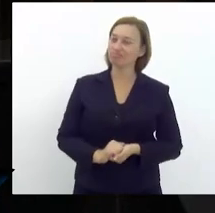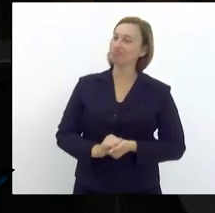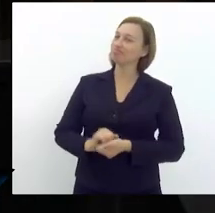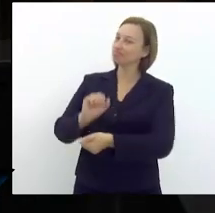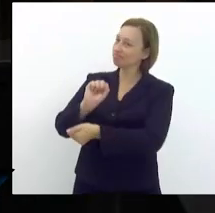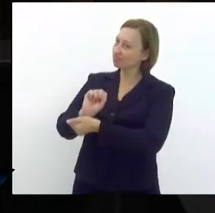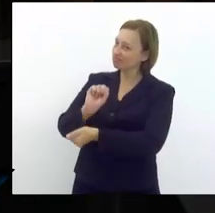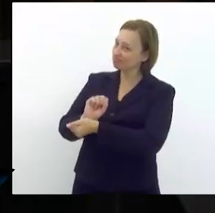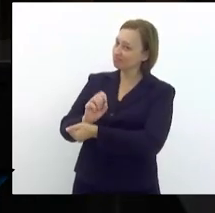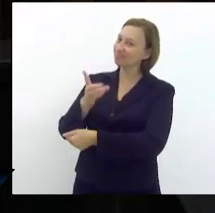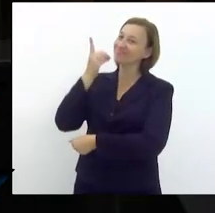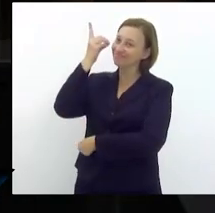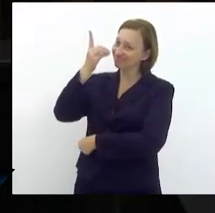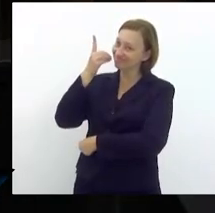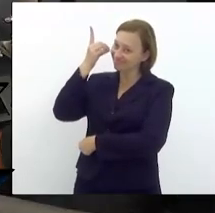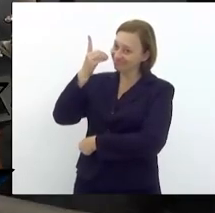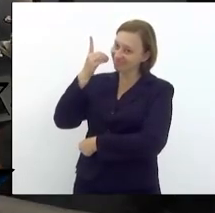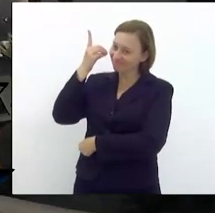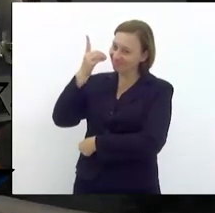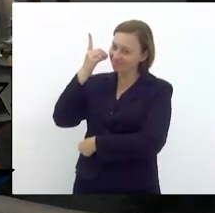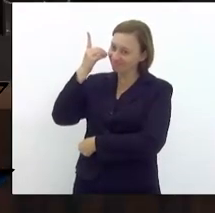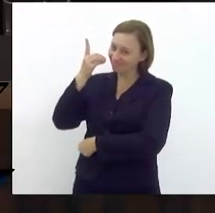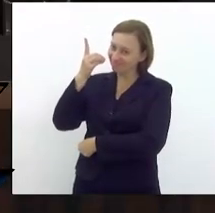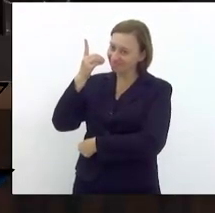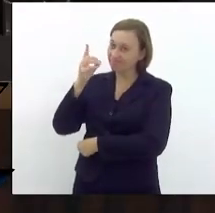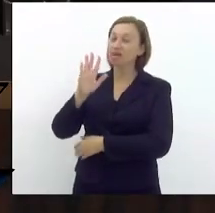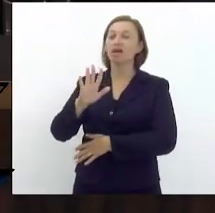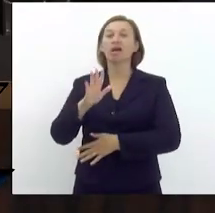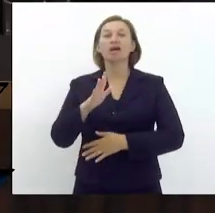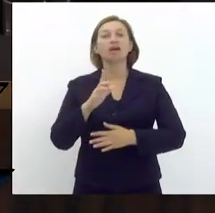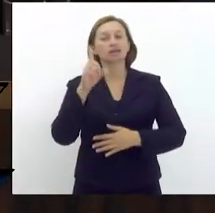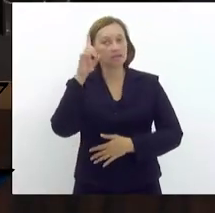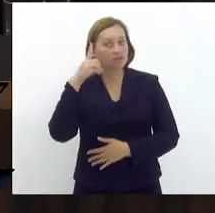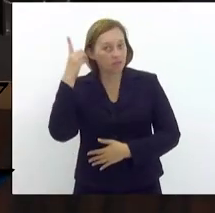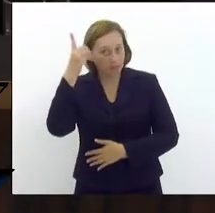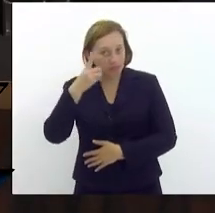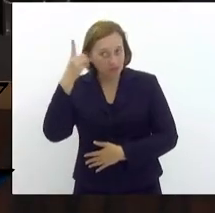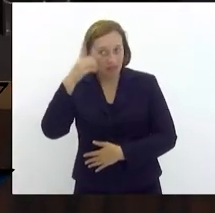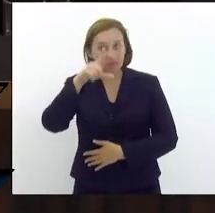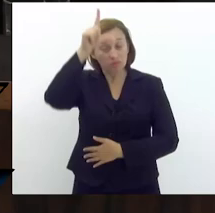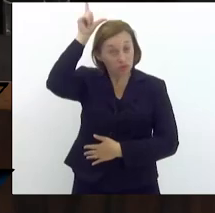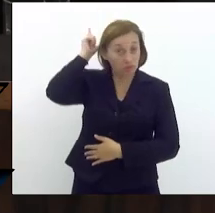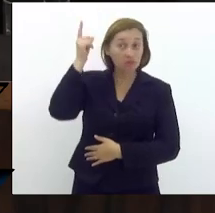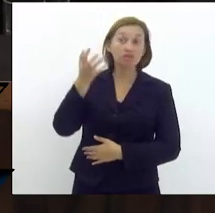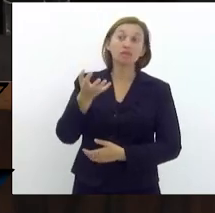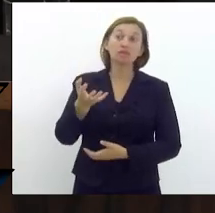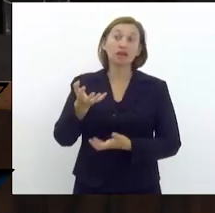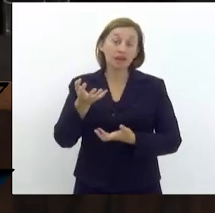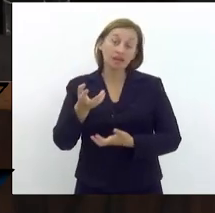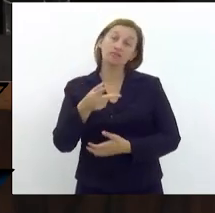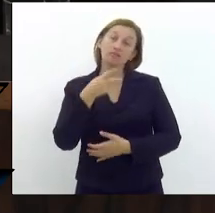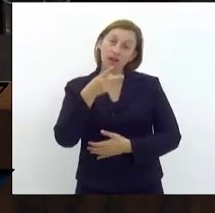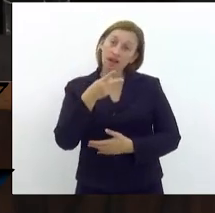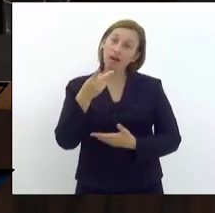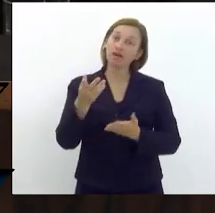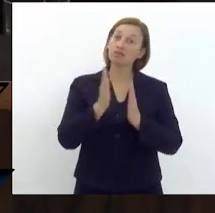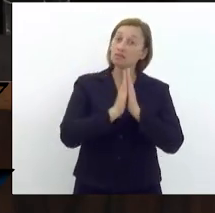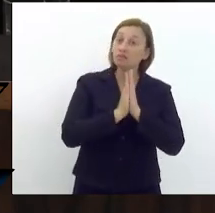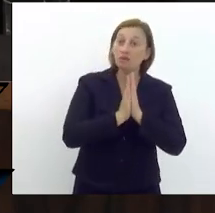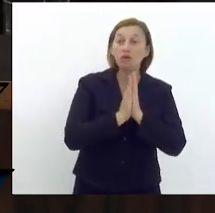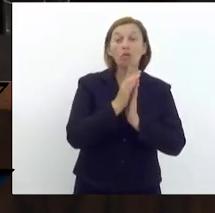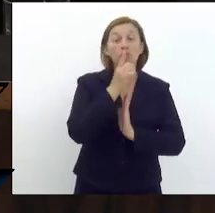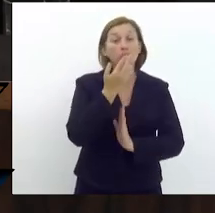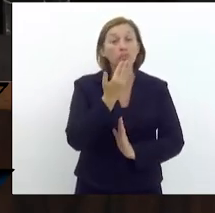senhor dos deputados por favor Deputado Luiz Paulo tá tentando discursar Eu gostaria